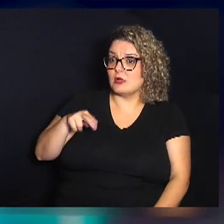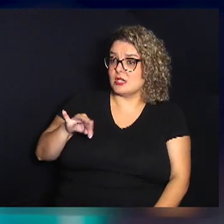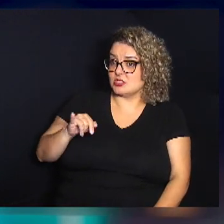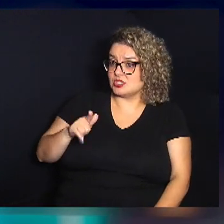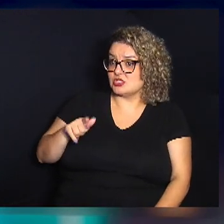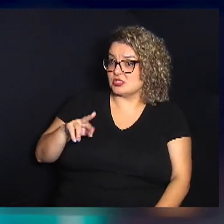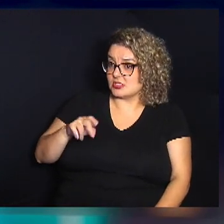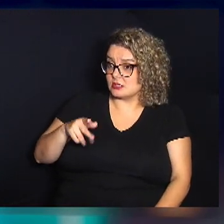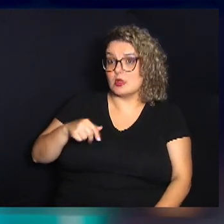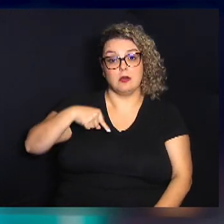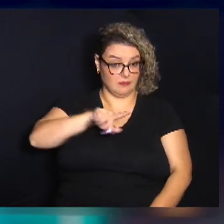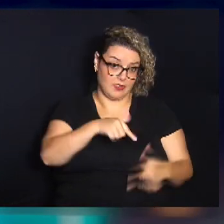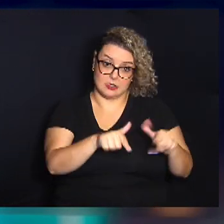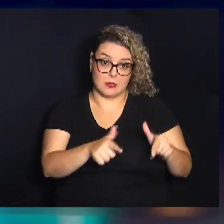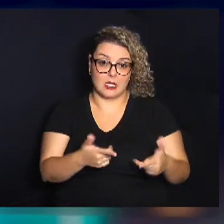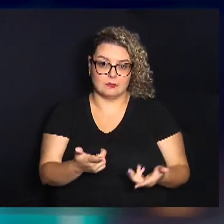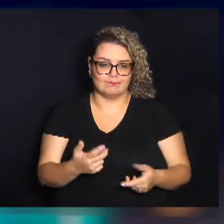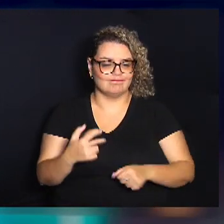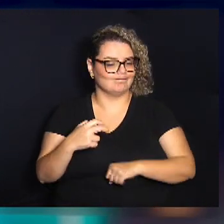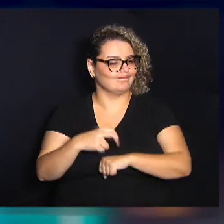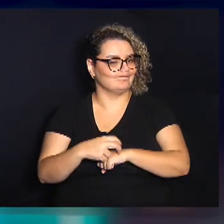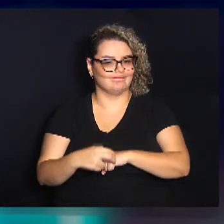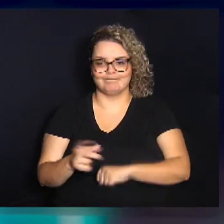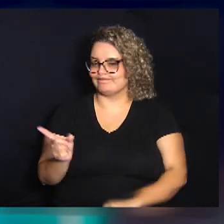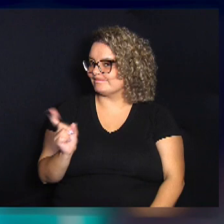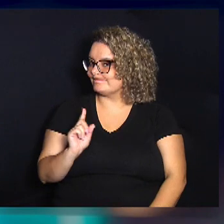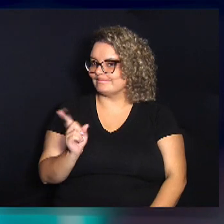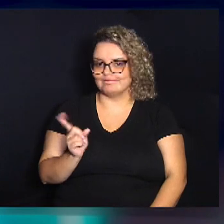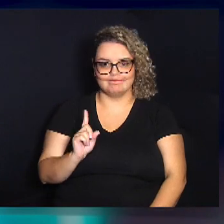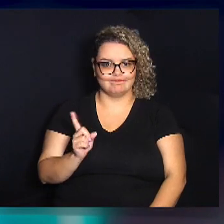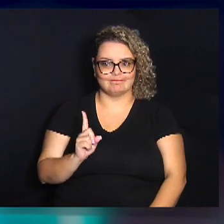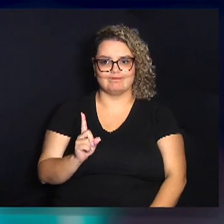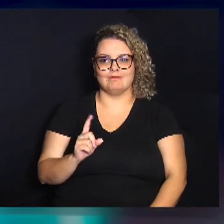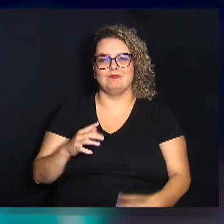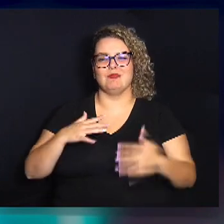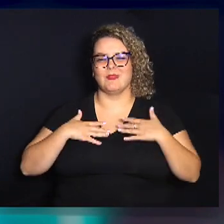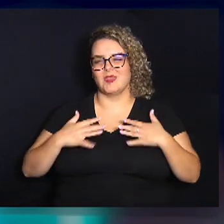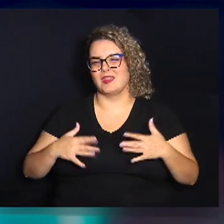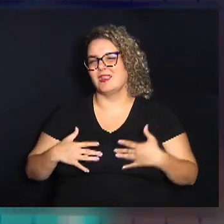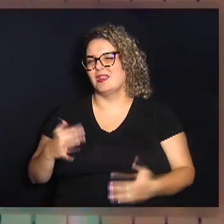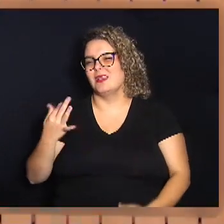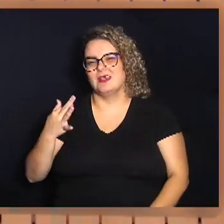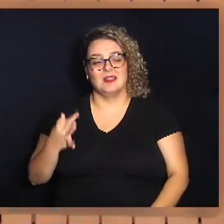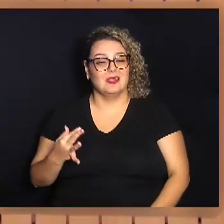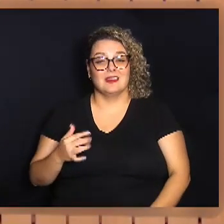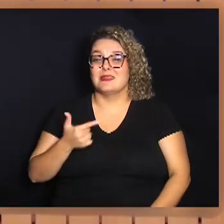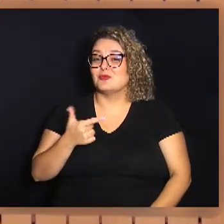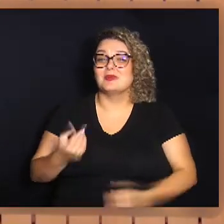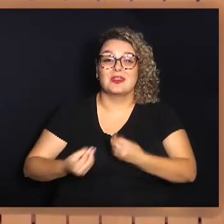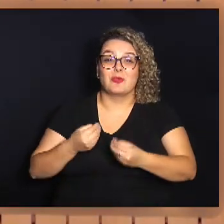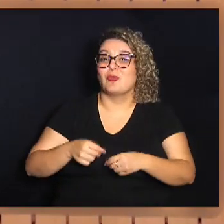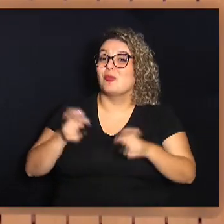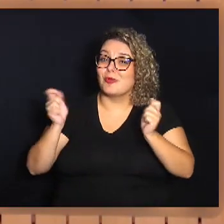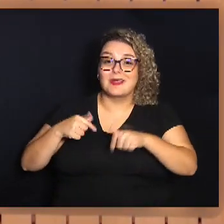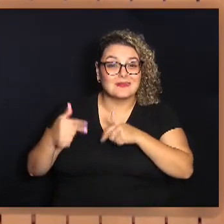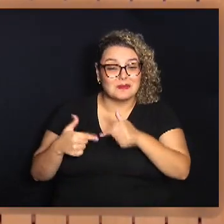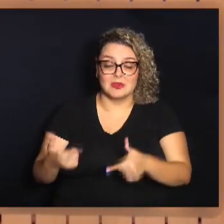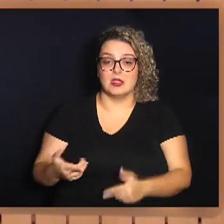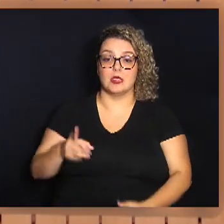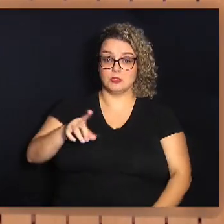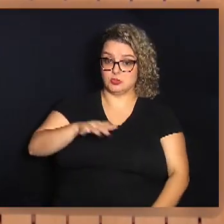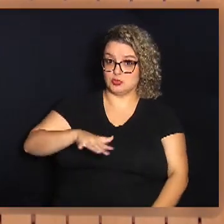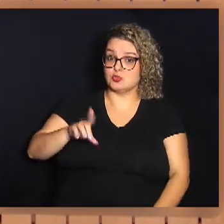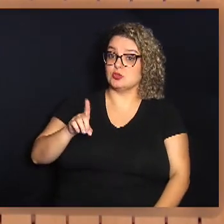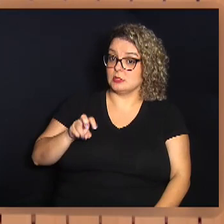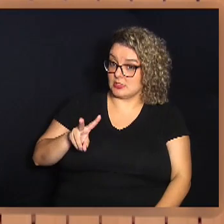vai trabalhar. Mas a dengue não. A dengue, ela dá dores no corpo incapacitantes. A diretora do Devisa também